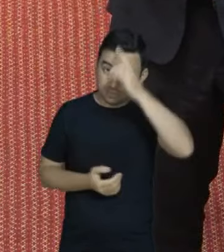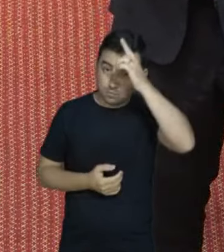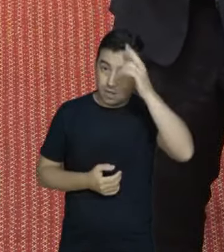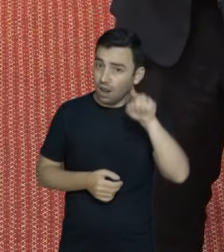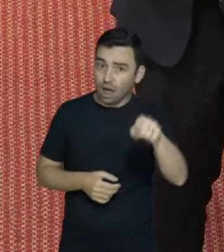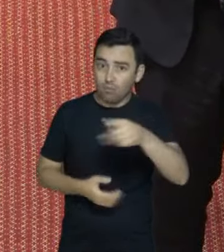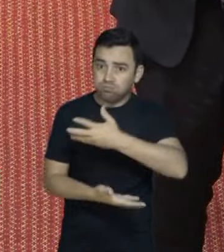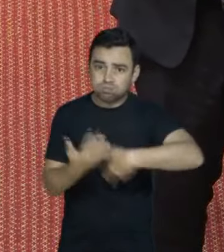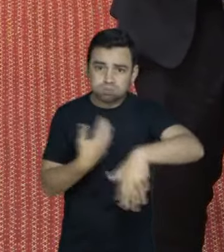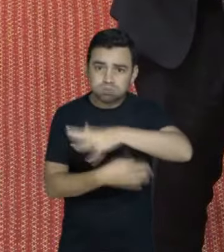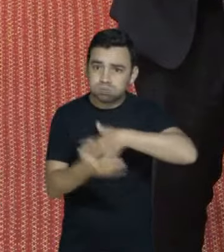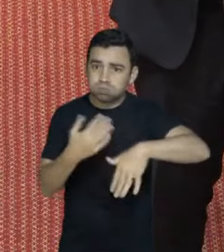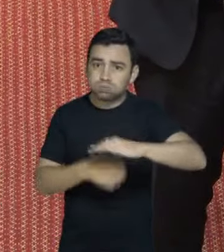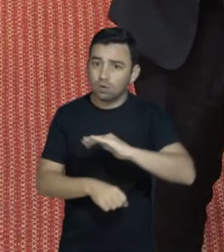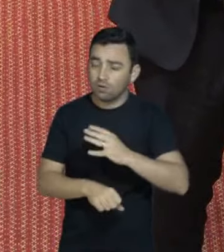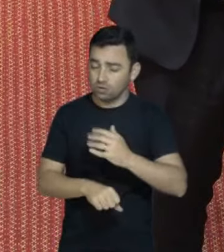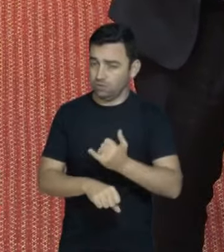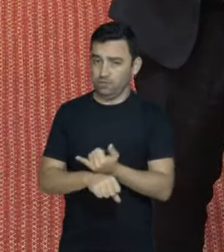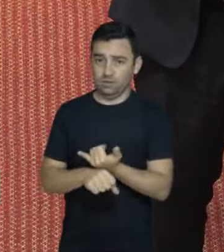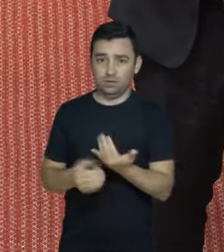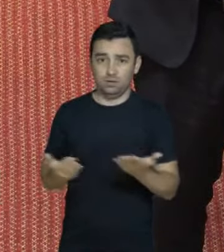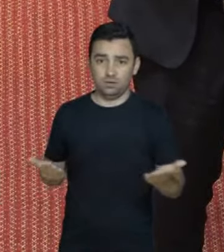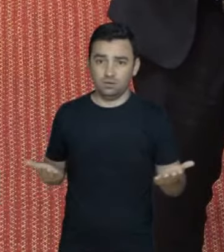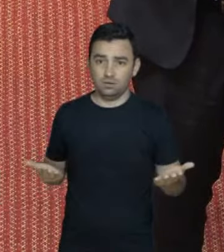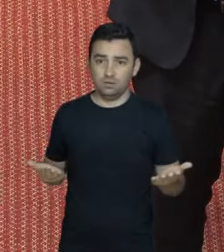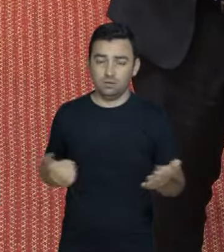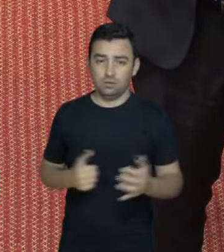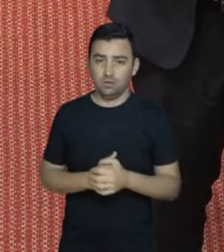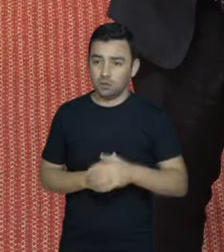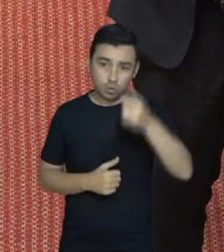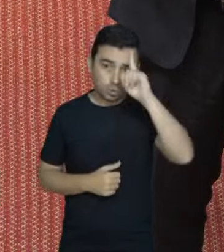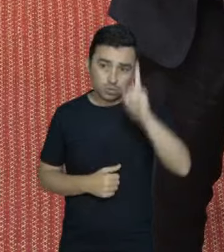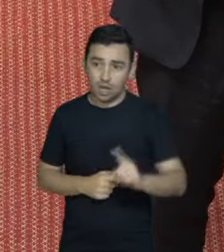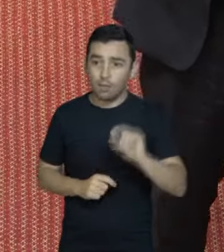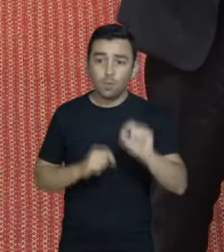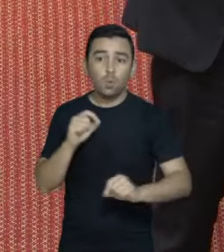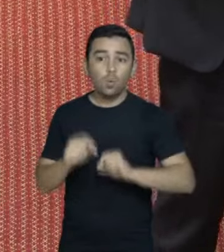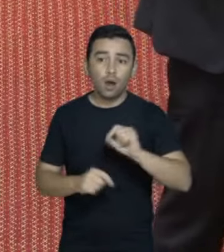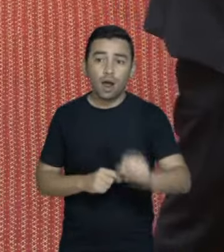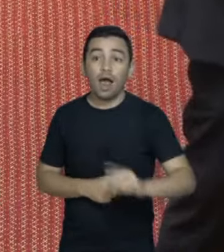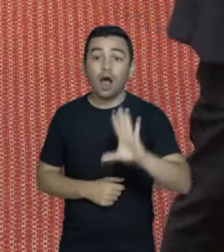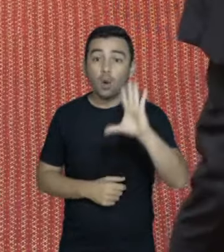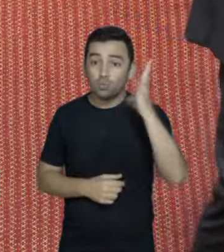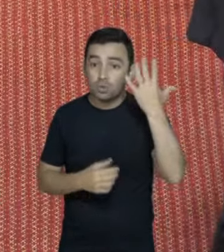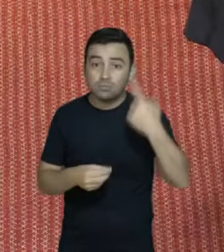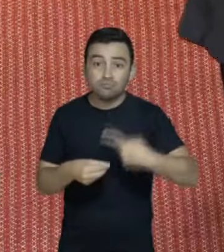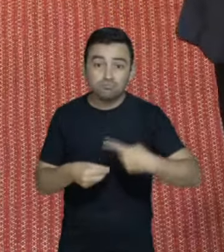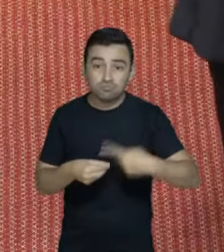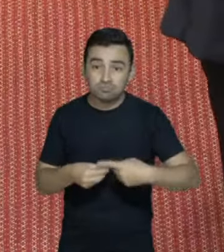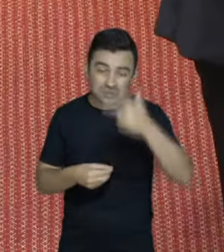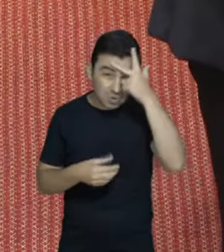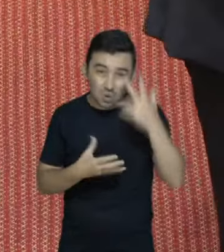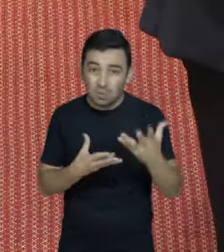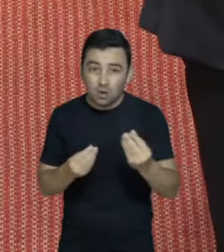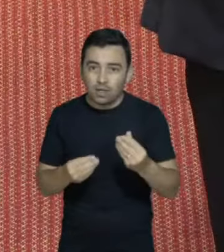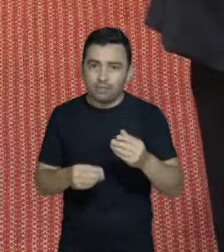nesse sentido, um verdadeiro caos. A gente não sabe o que está acontecendo na cidade, cada dia são pessoas novas, é o cara no